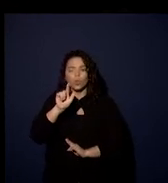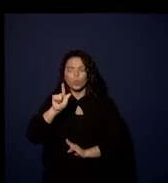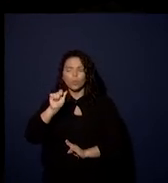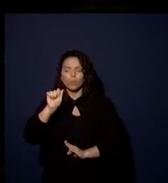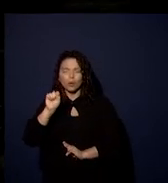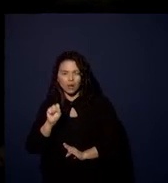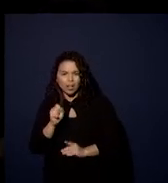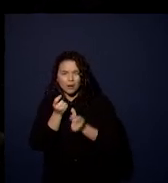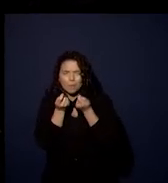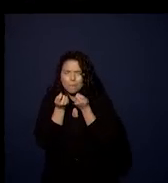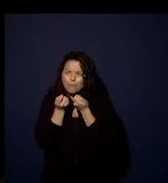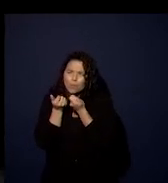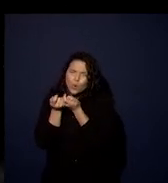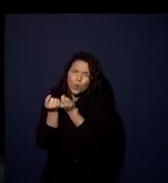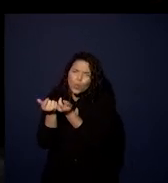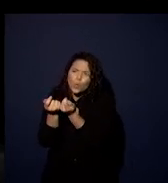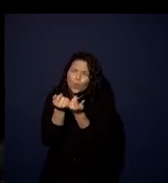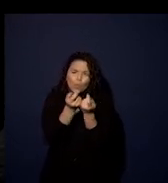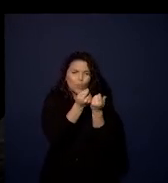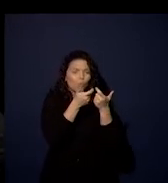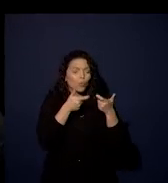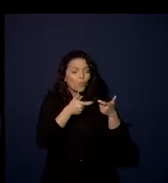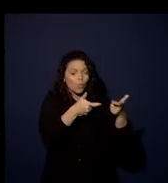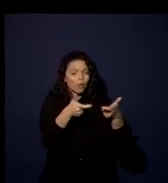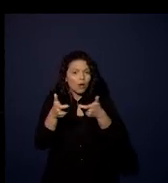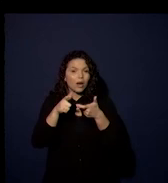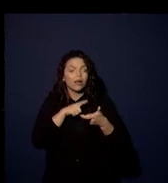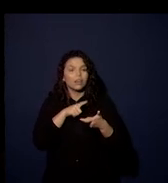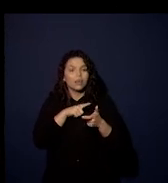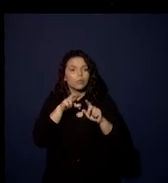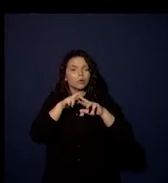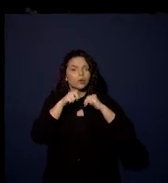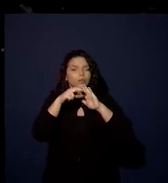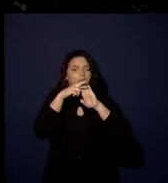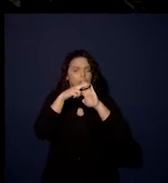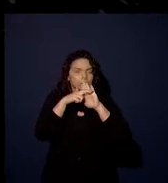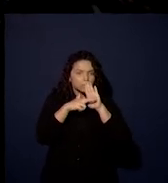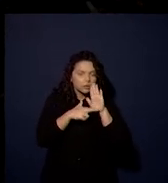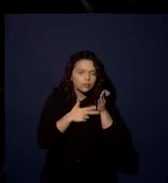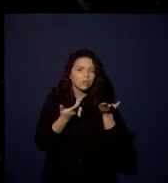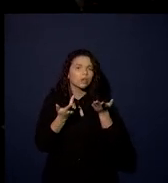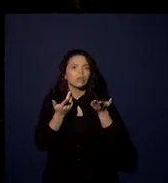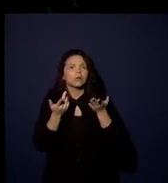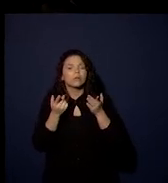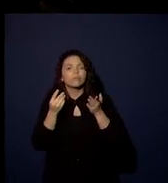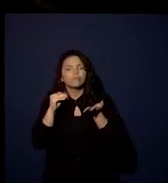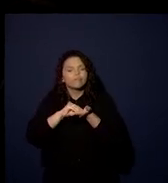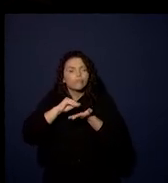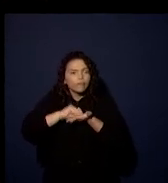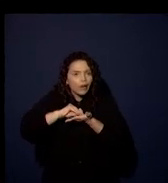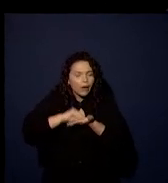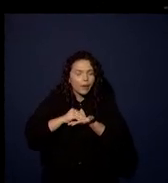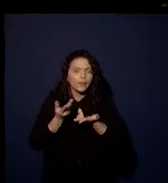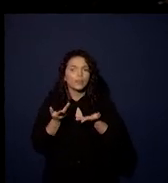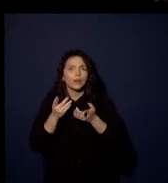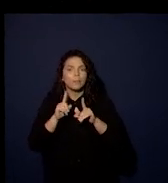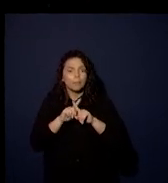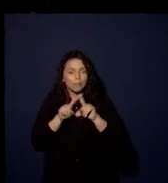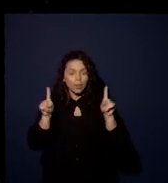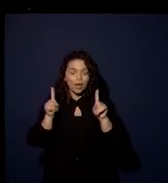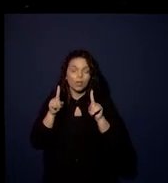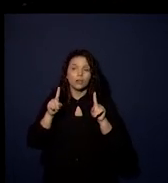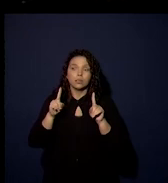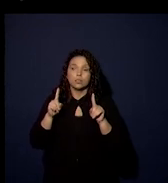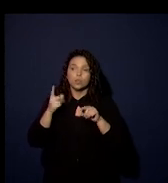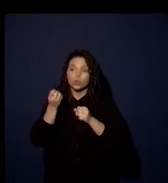até os sanitários no Brasil hoje produz em biogás por motivos regulatórios que foram superados recentemente e também